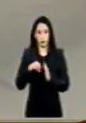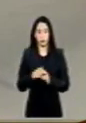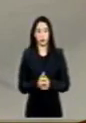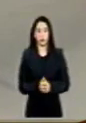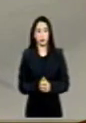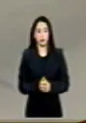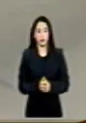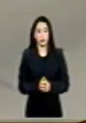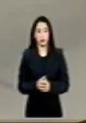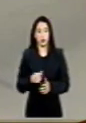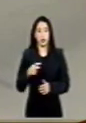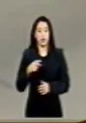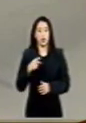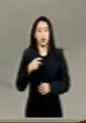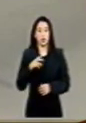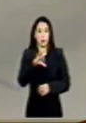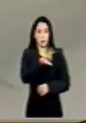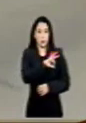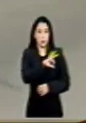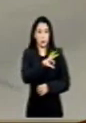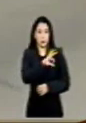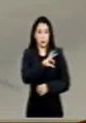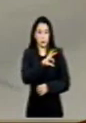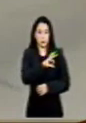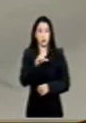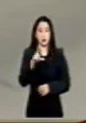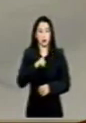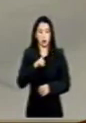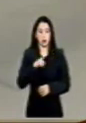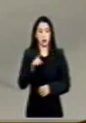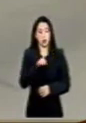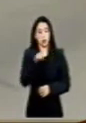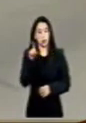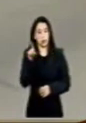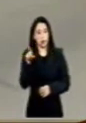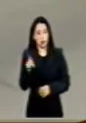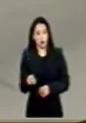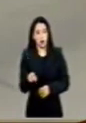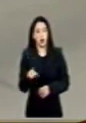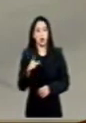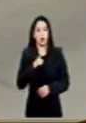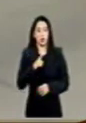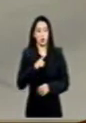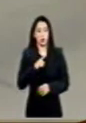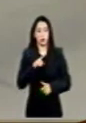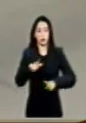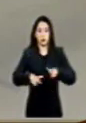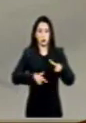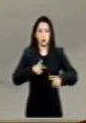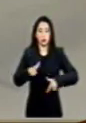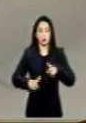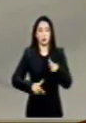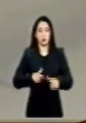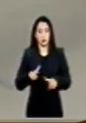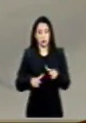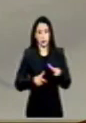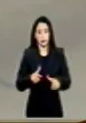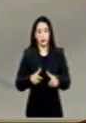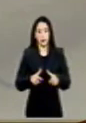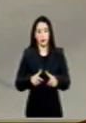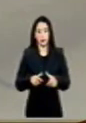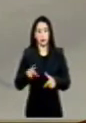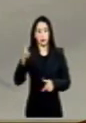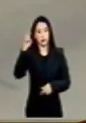especificamente na Polícia do Senado Federal, que exerce as atribuições, inclusive um serviço de contra-inteligência.